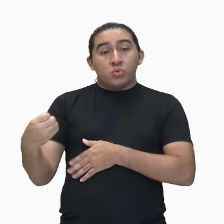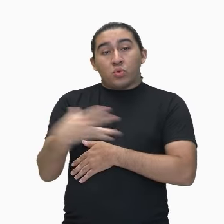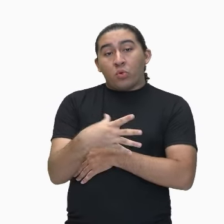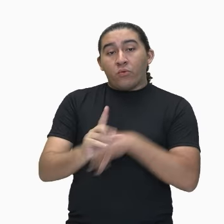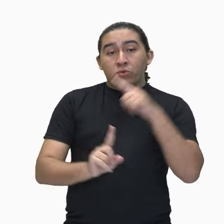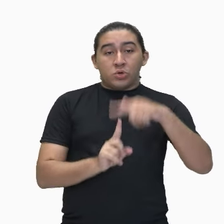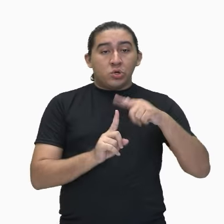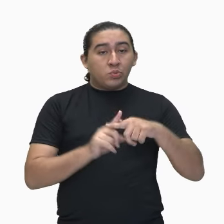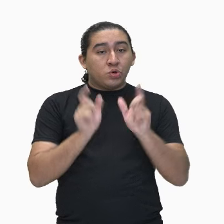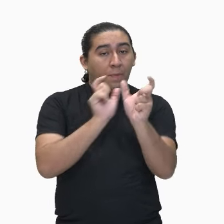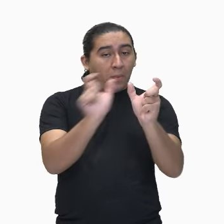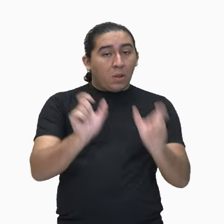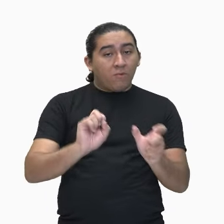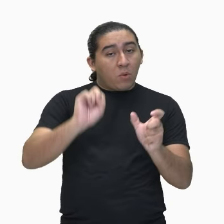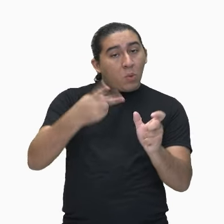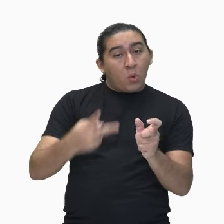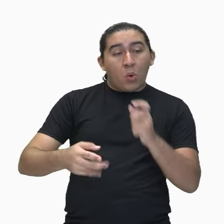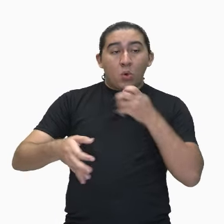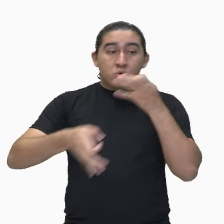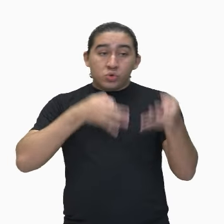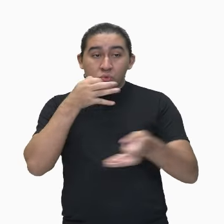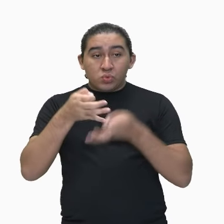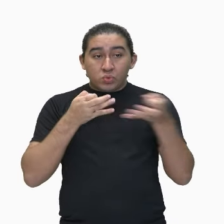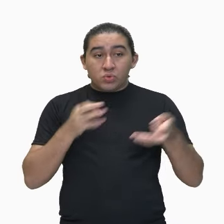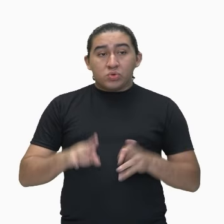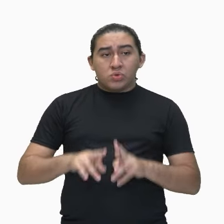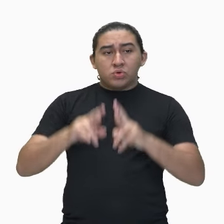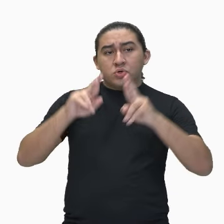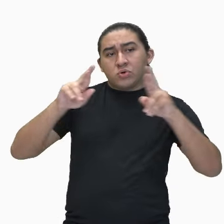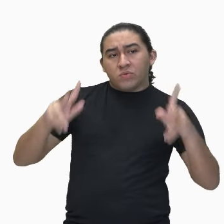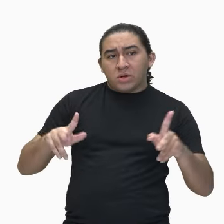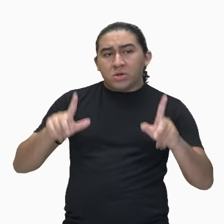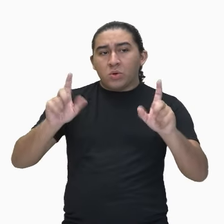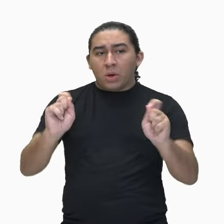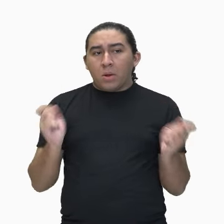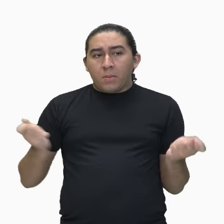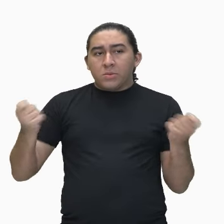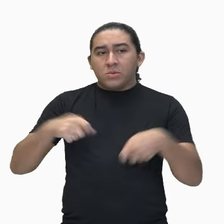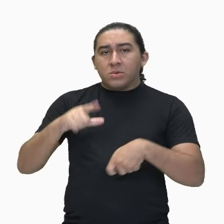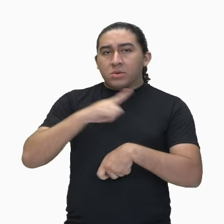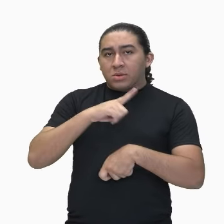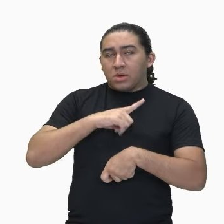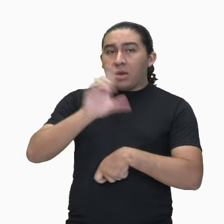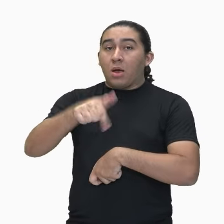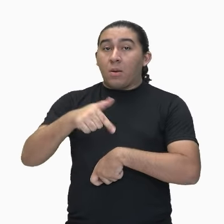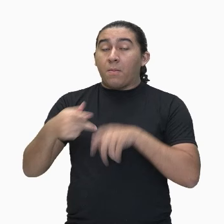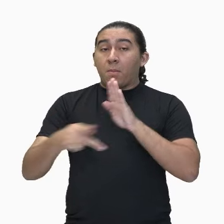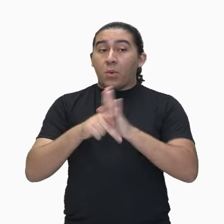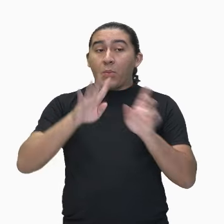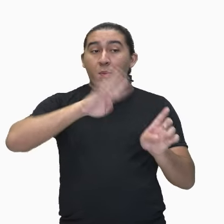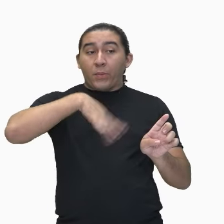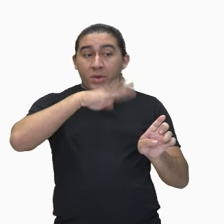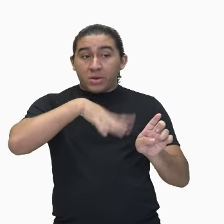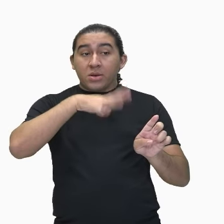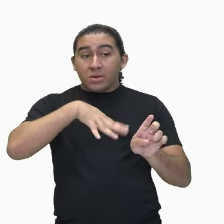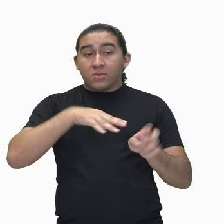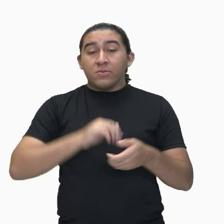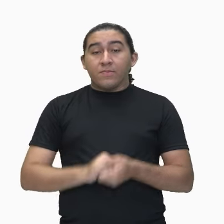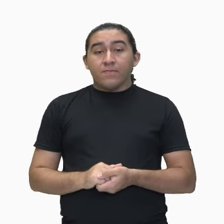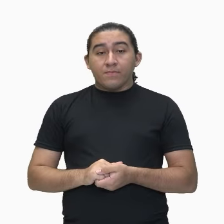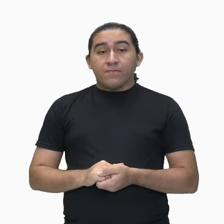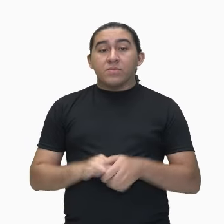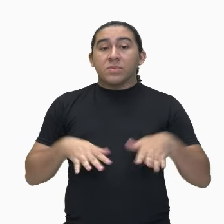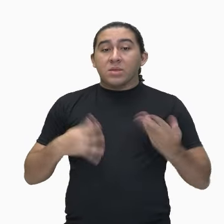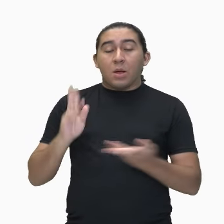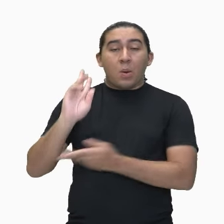de palavra ou de discurso, diferente daquele que era proferido pelo mito. Então a política ela faz